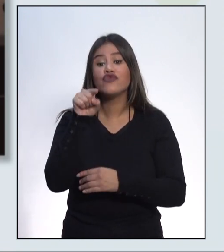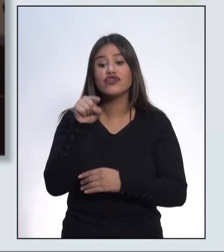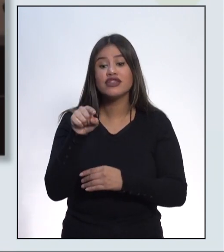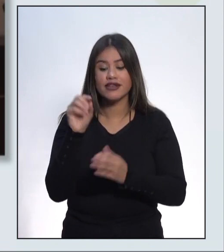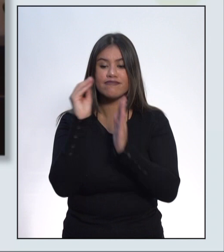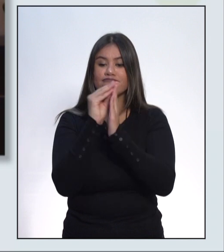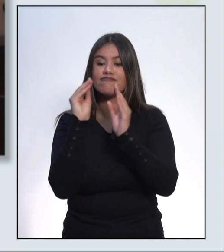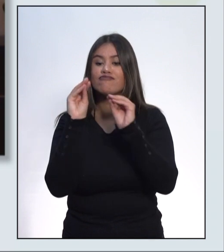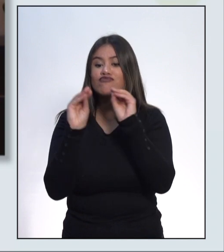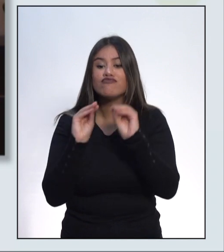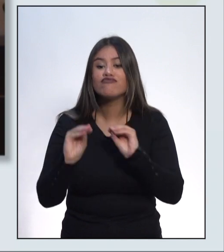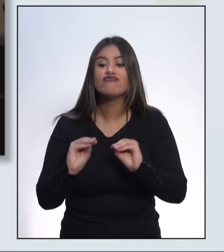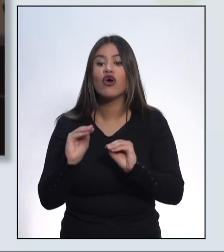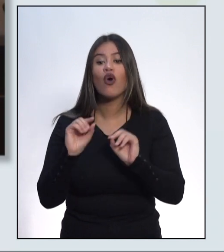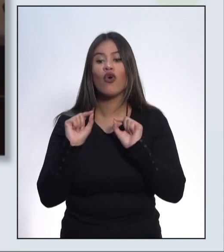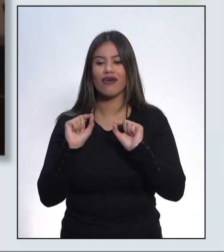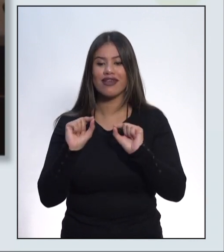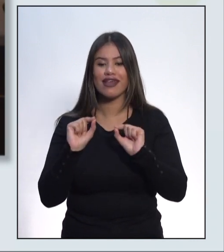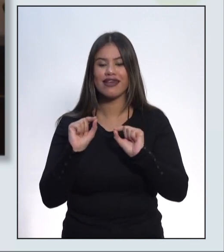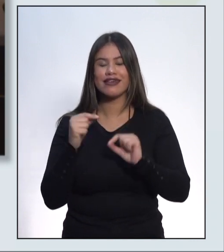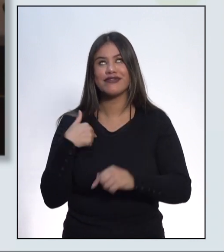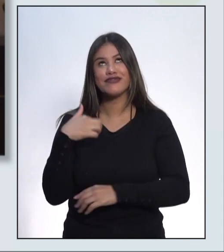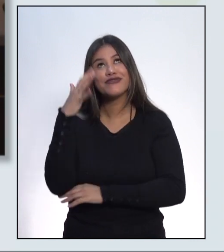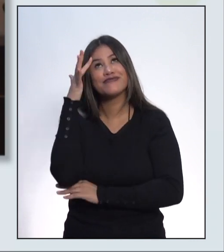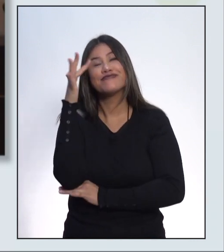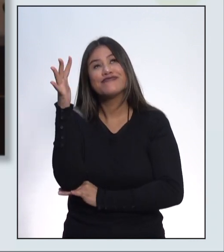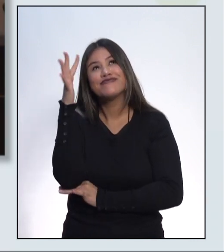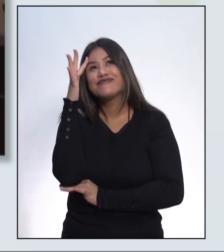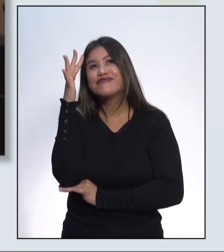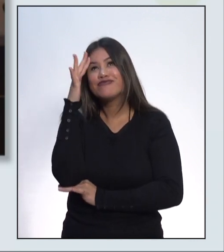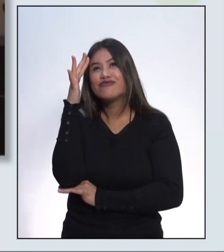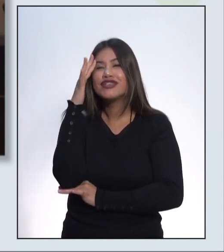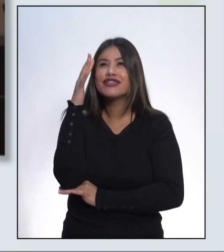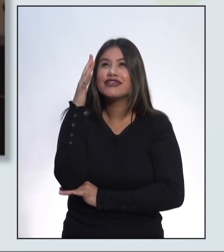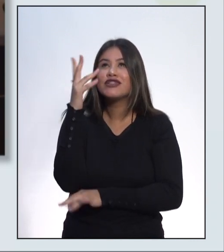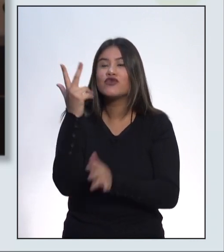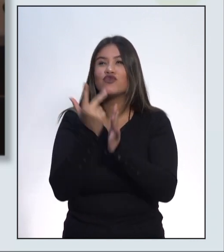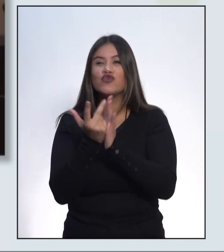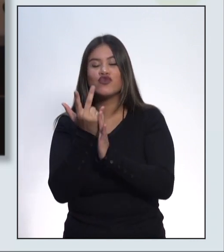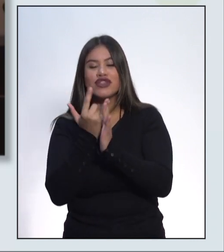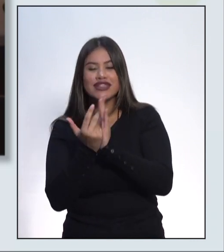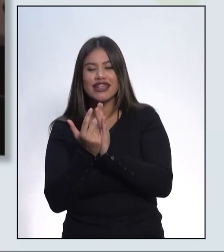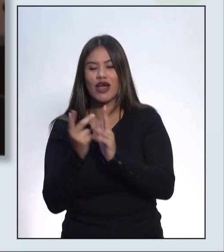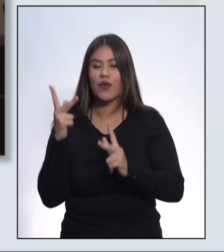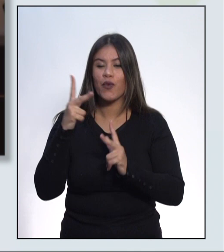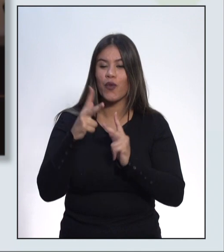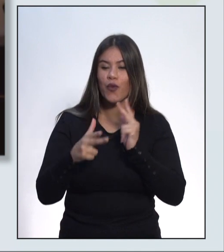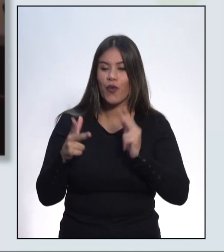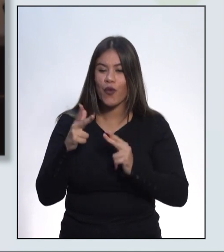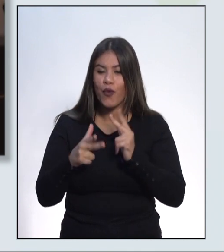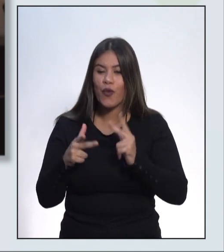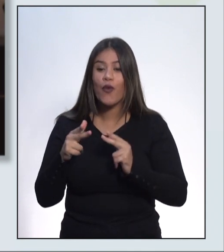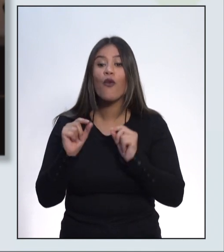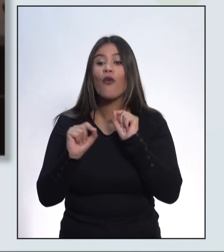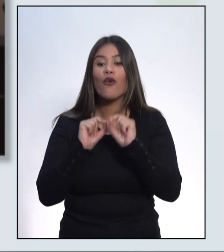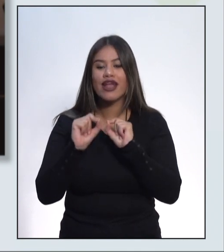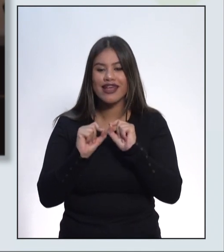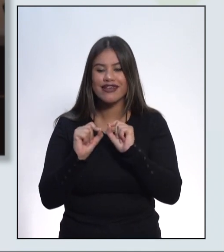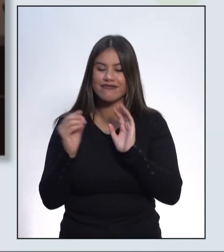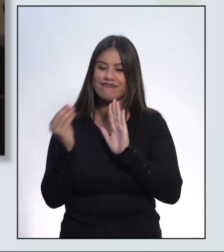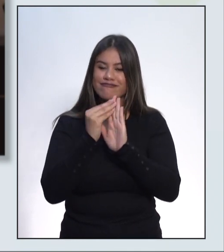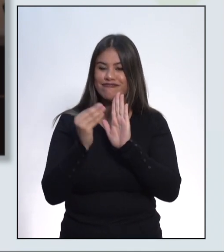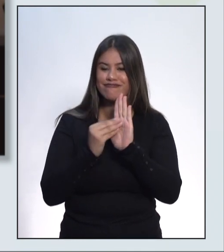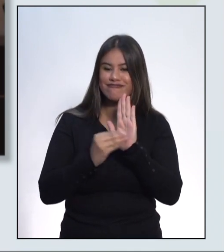colocou, hein? Ficou aqui pensando, quais foram as cenas, quais foram os recortes que você escolheu para colocar